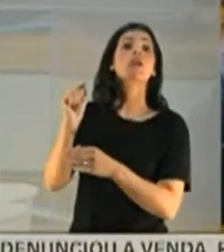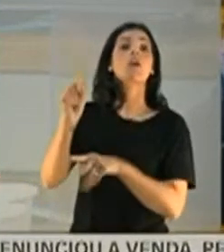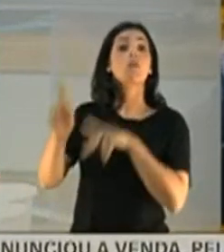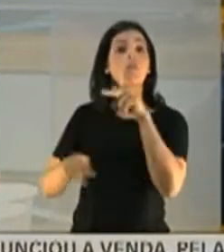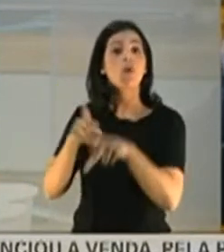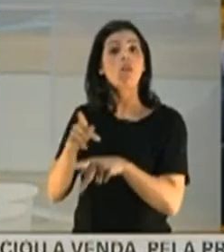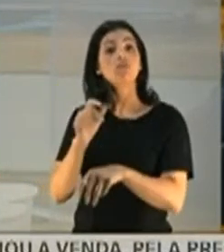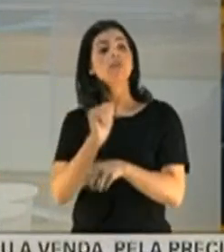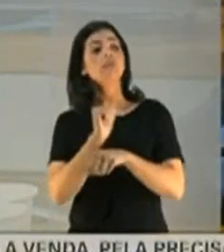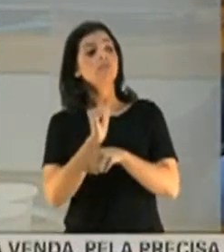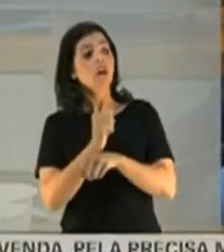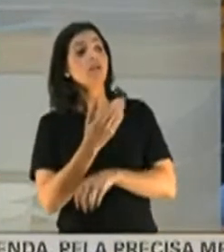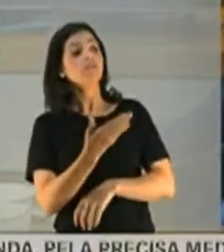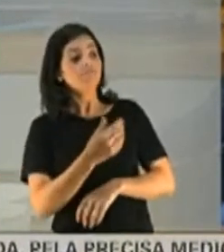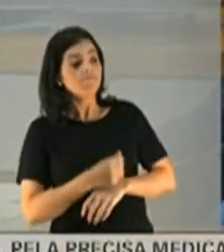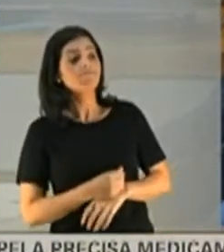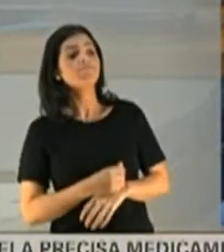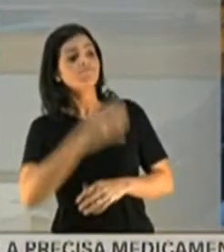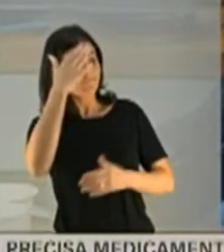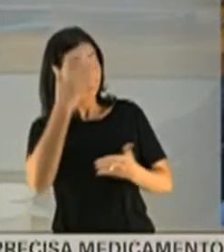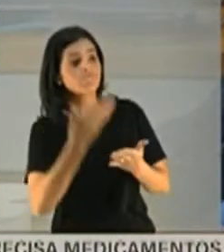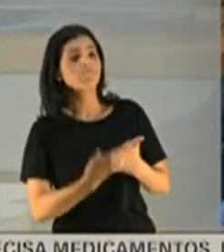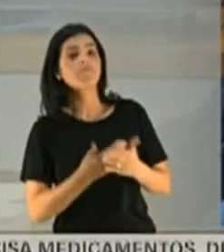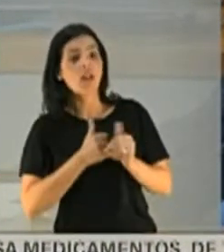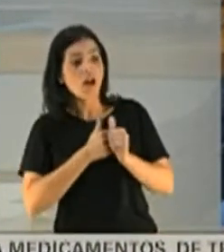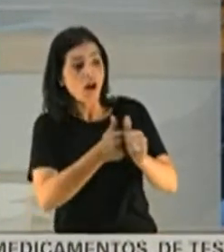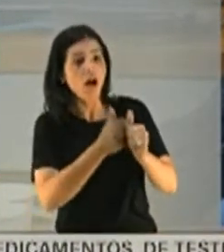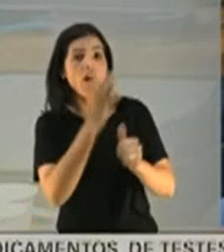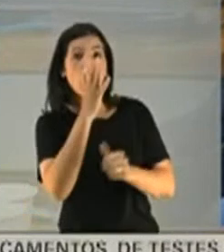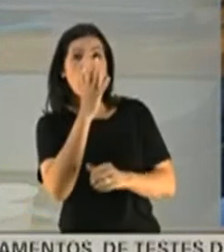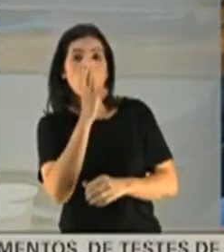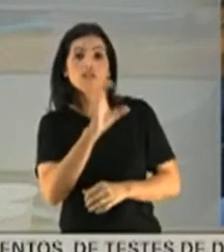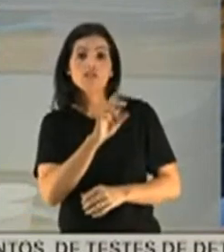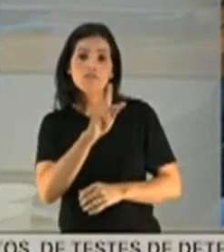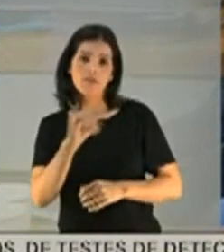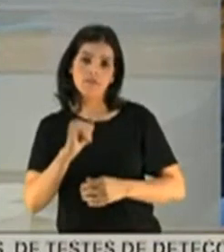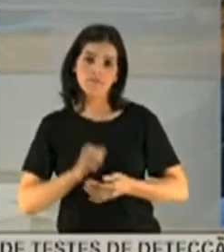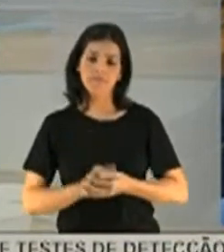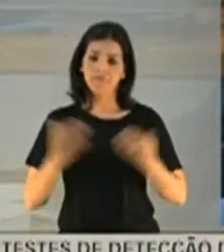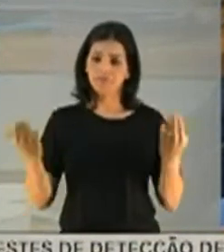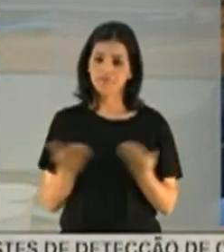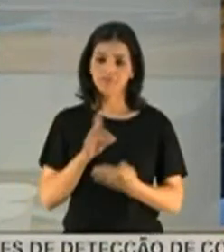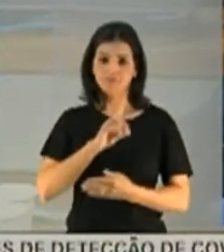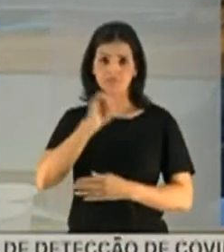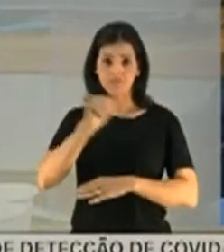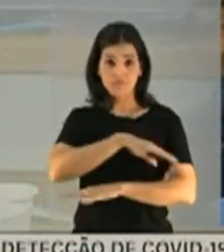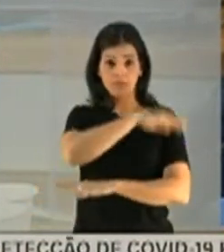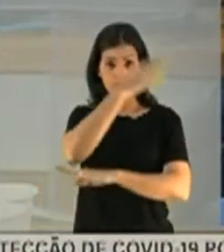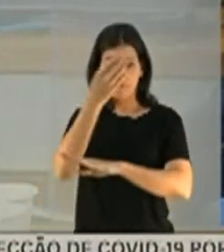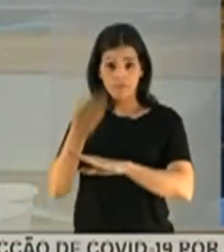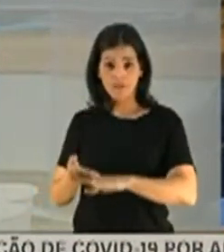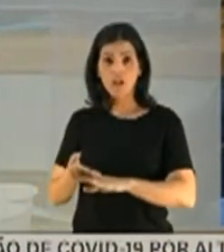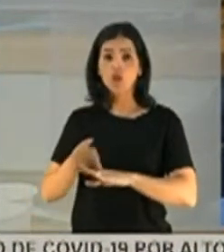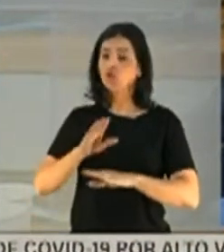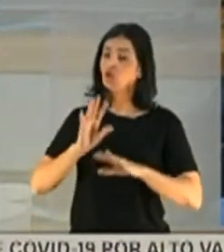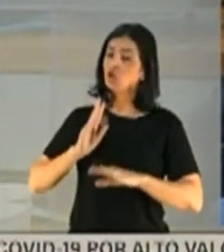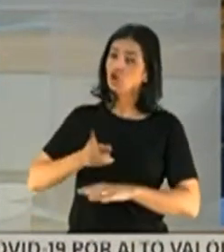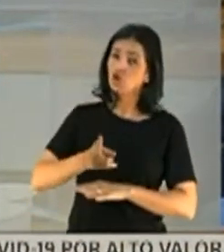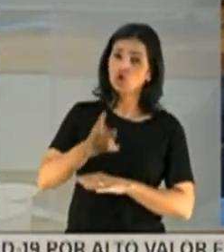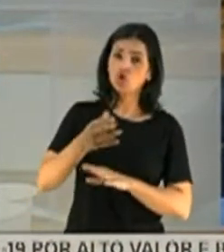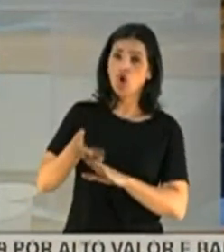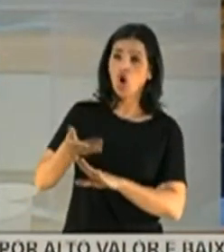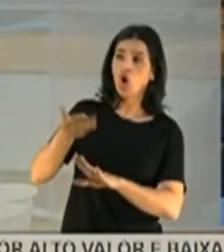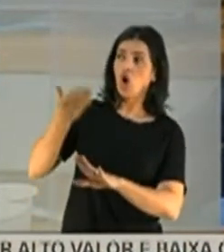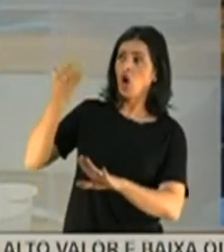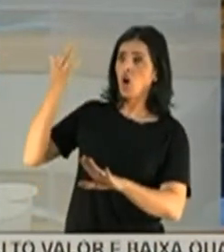ainda acredita, que ainda acompanha essa CPI. Foi um dia hoje que eu acho que de todas as sessões que nós tivemos,